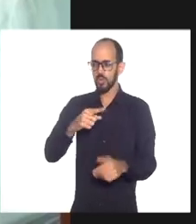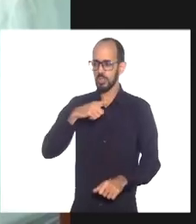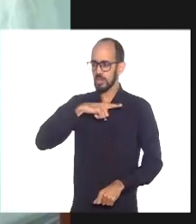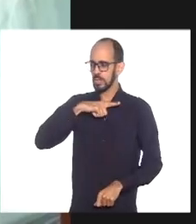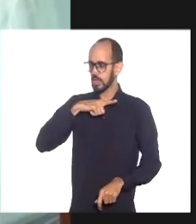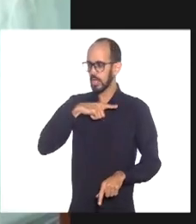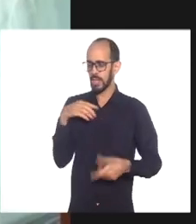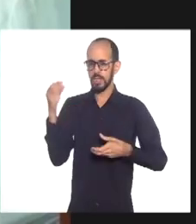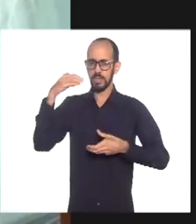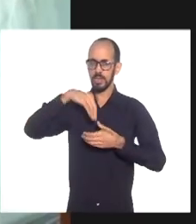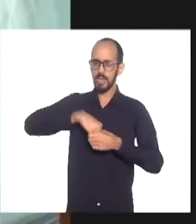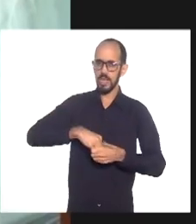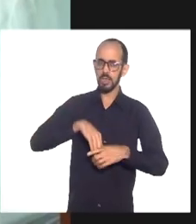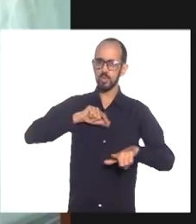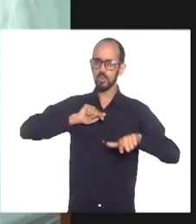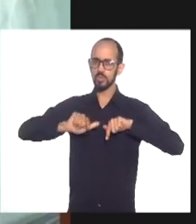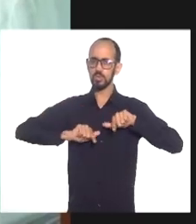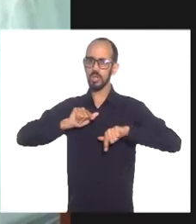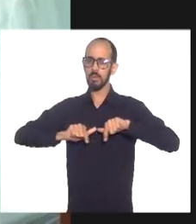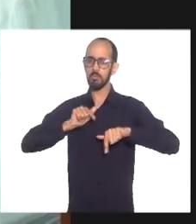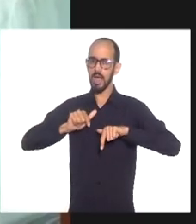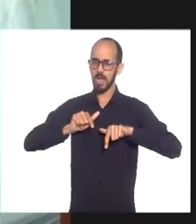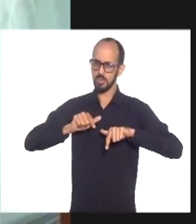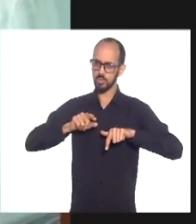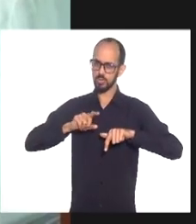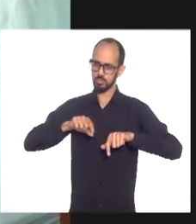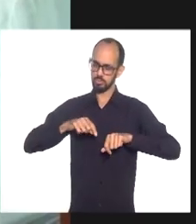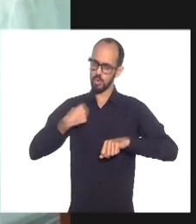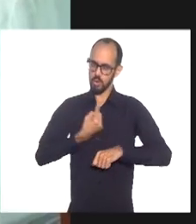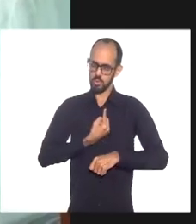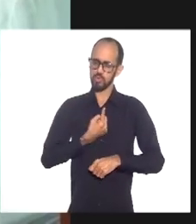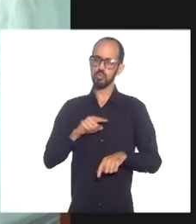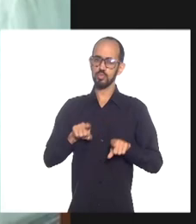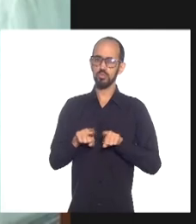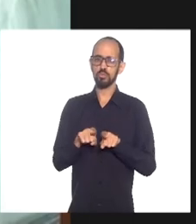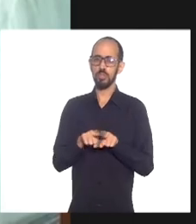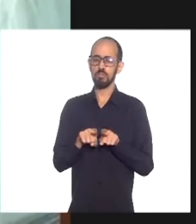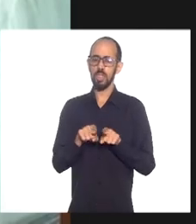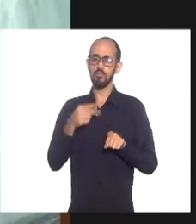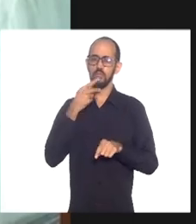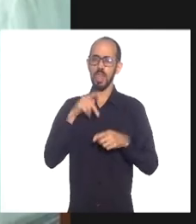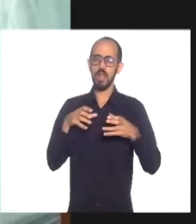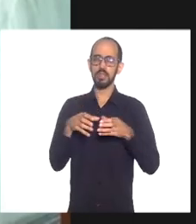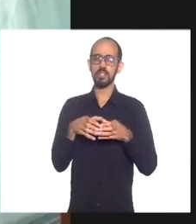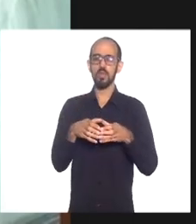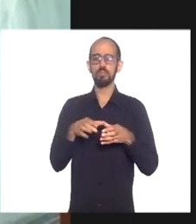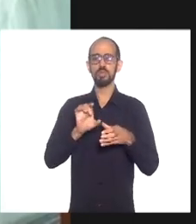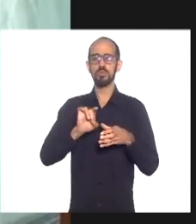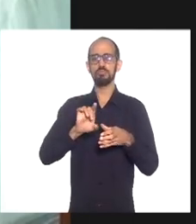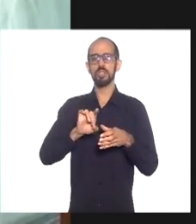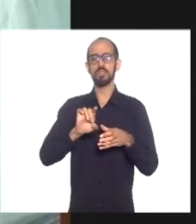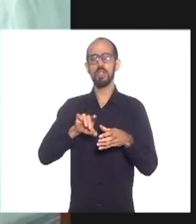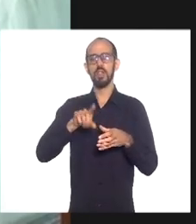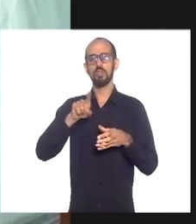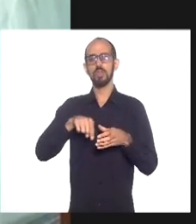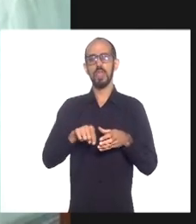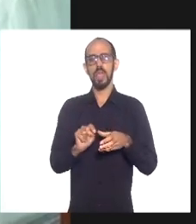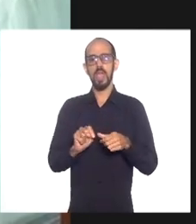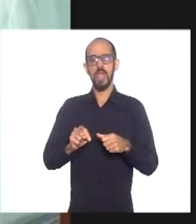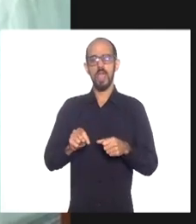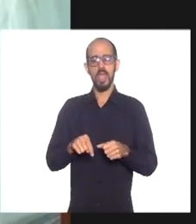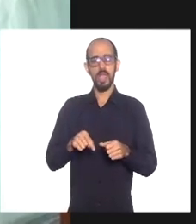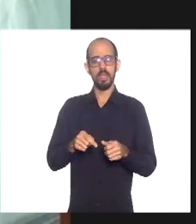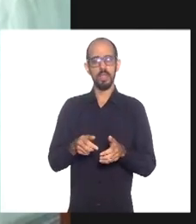né, dentro do trabalho que desempenha, e falar um pouquinho dessa comissão especial da indústria